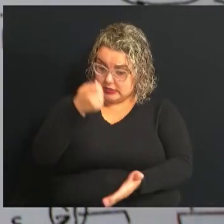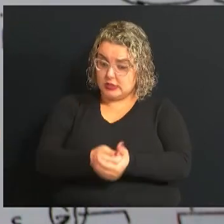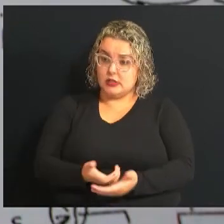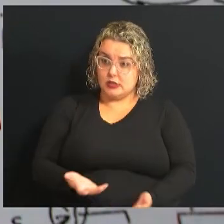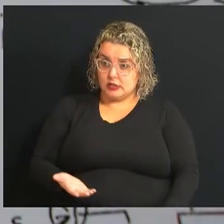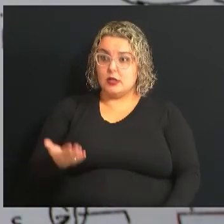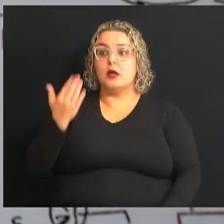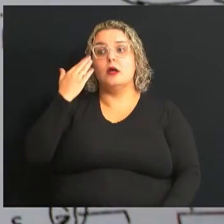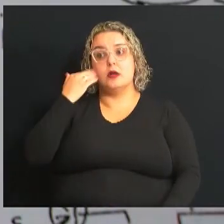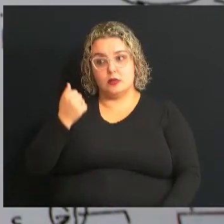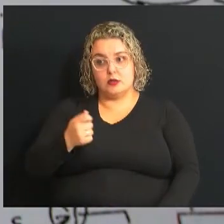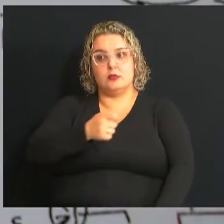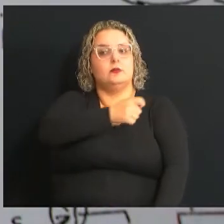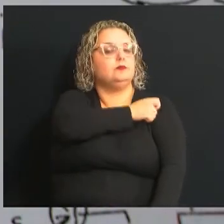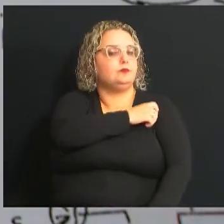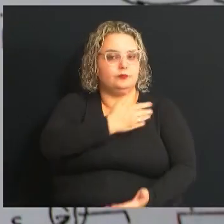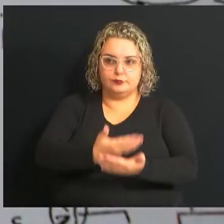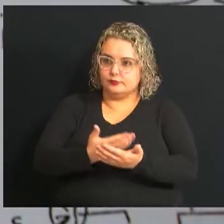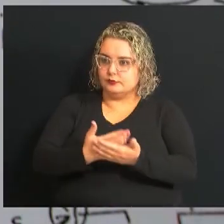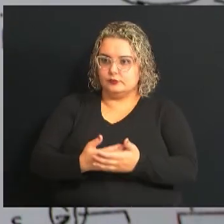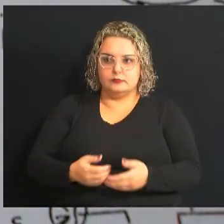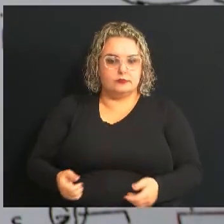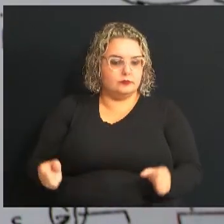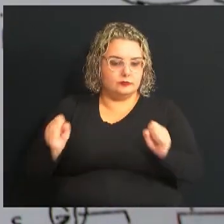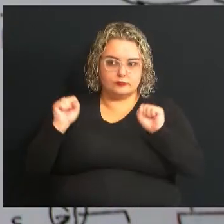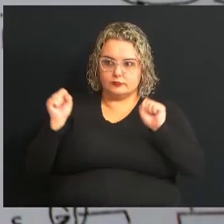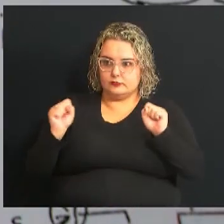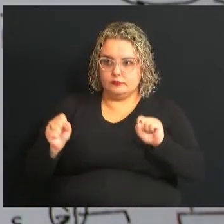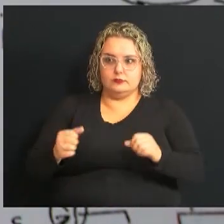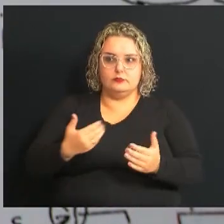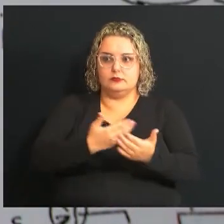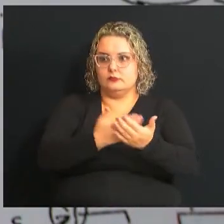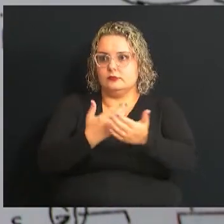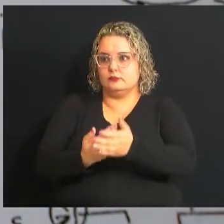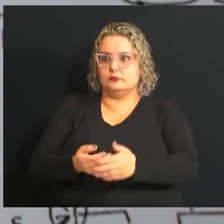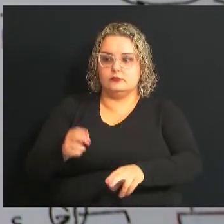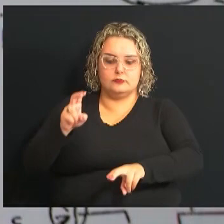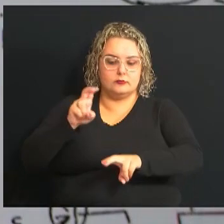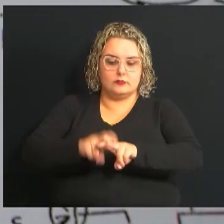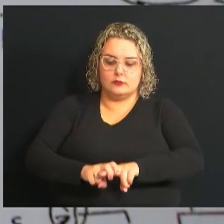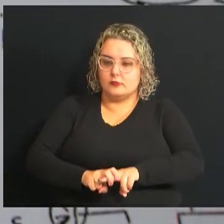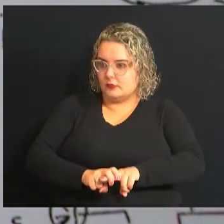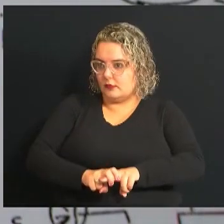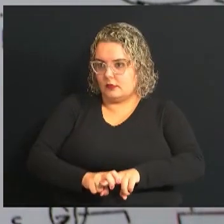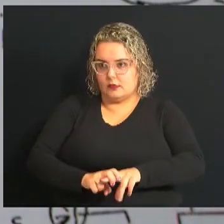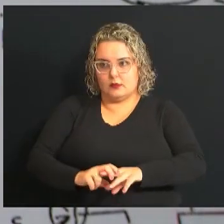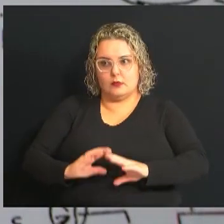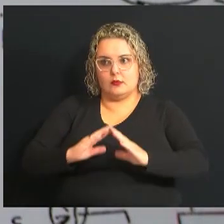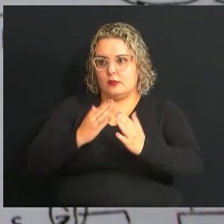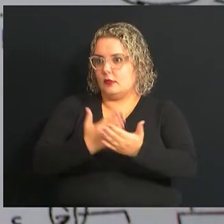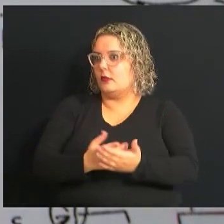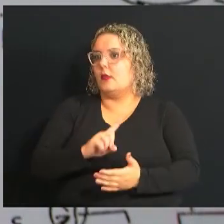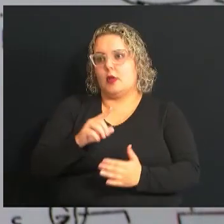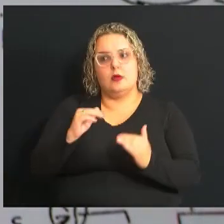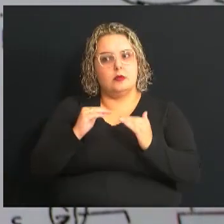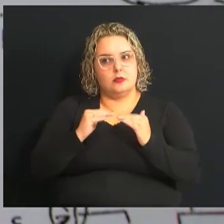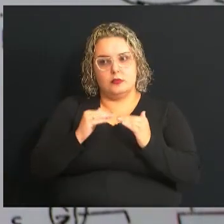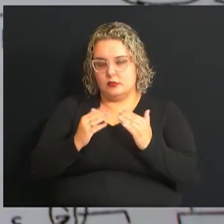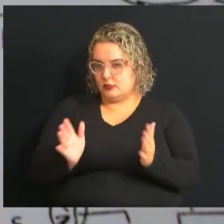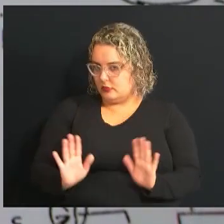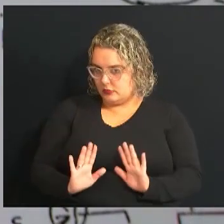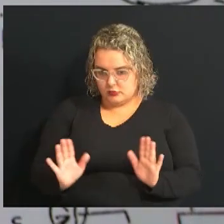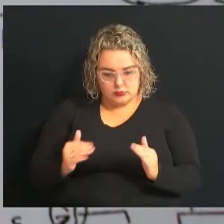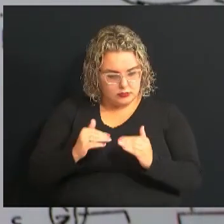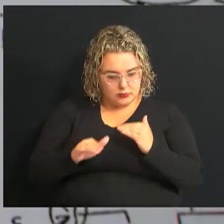conheço alunos que gostam de estudar sentado na calçada, a hora que está esperando entrar. Eu não sou a favor disso por dois motivos,